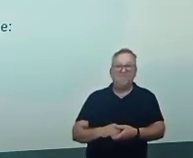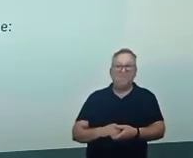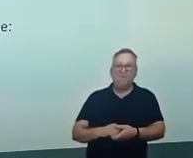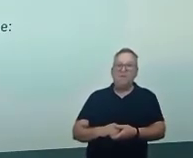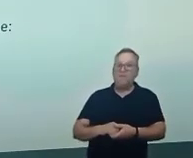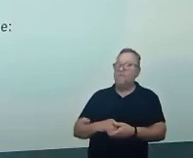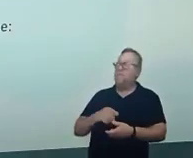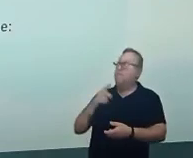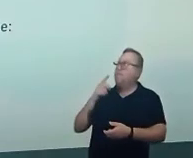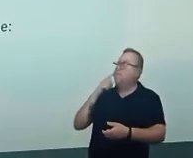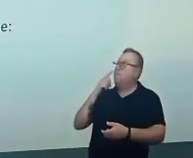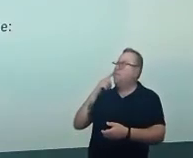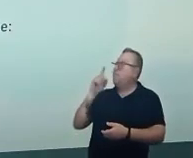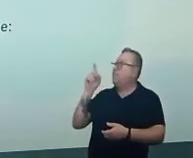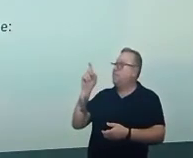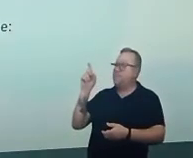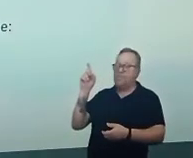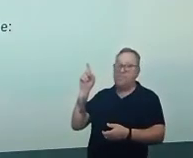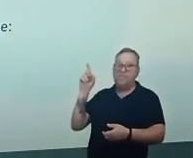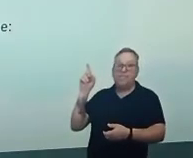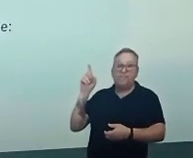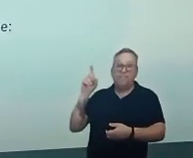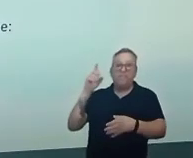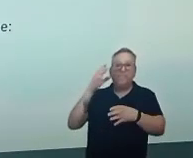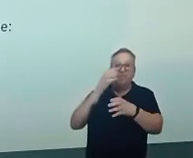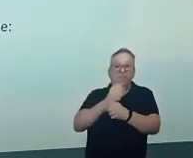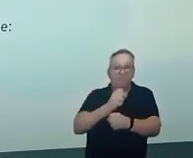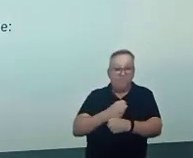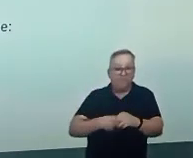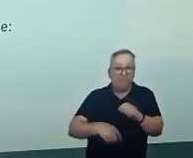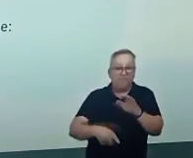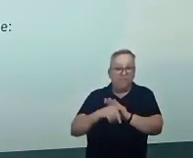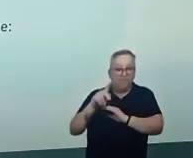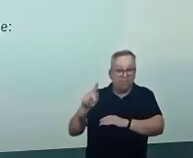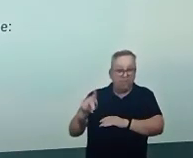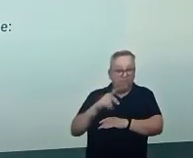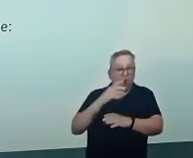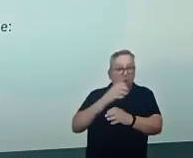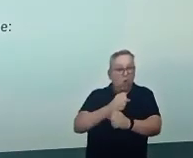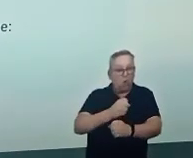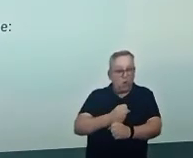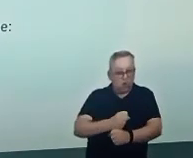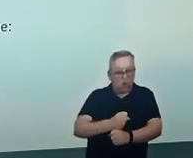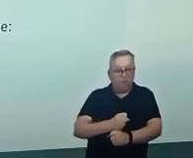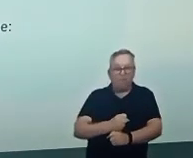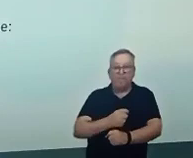Critérios relativos à contagem de tempo para fins de pontuação docente, pessoal.